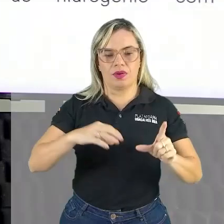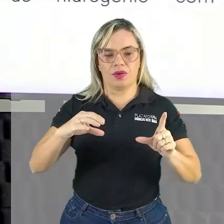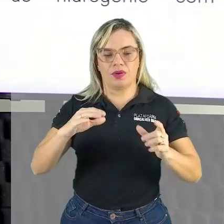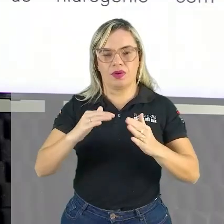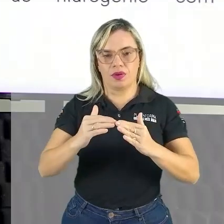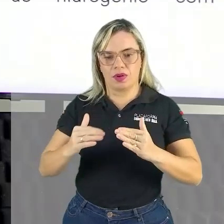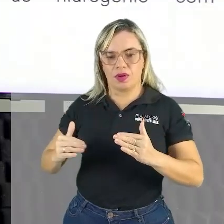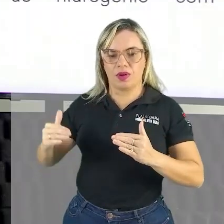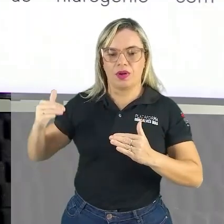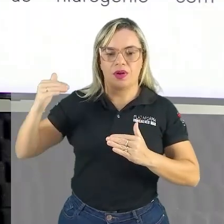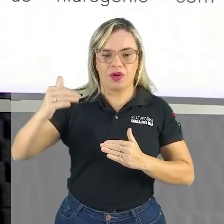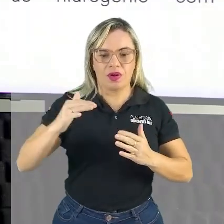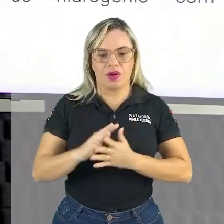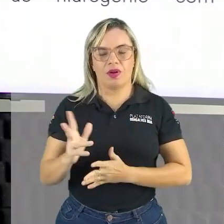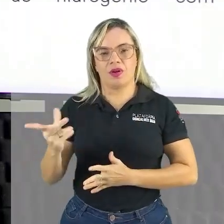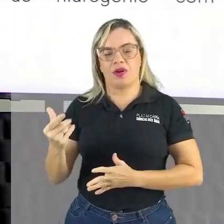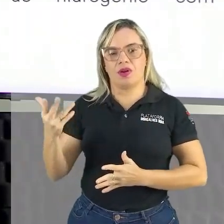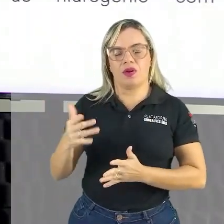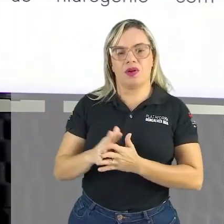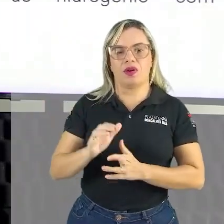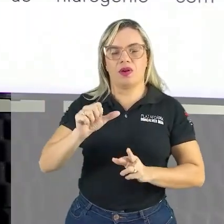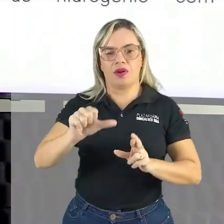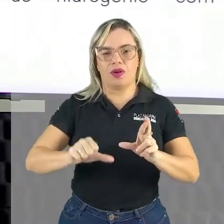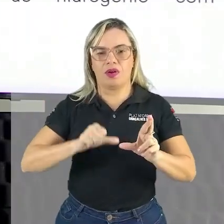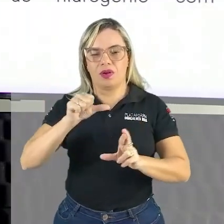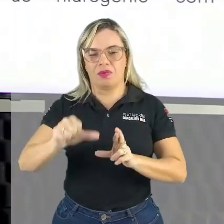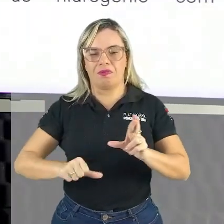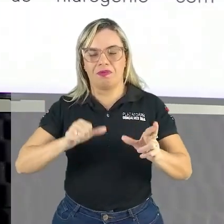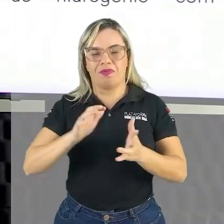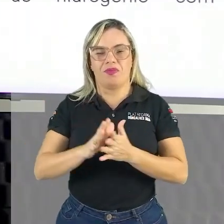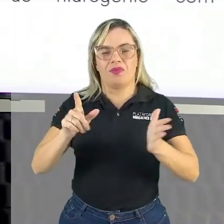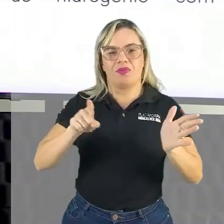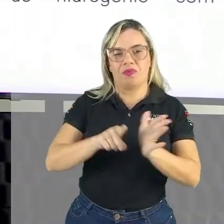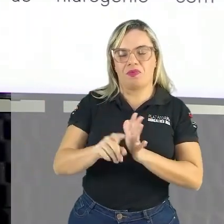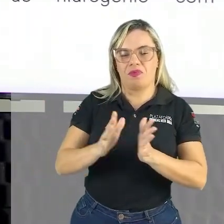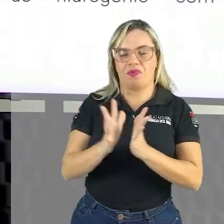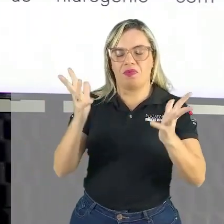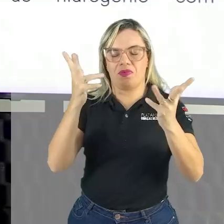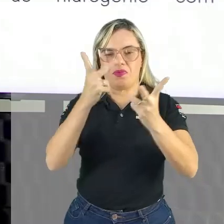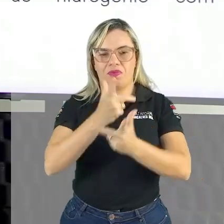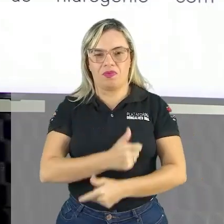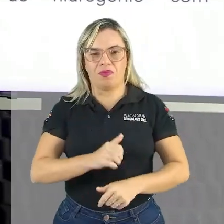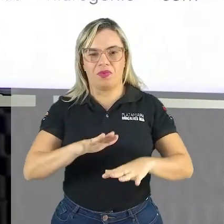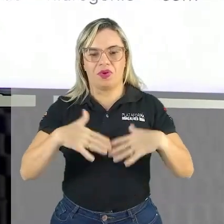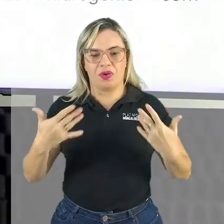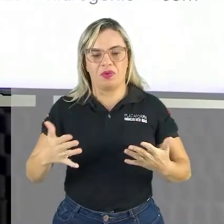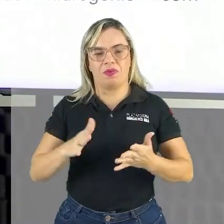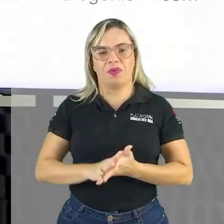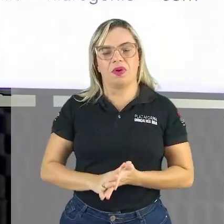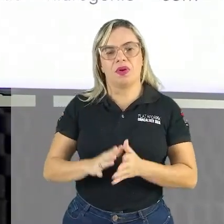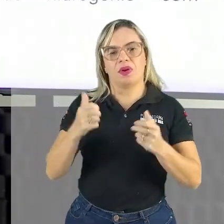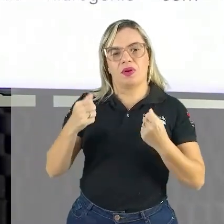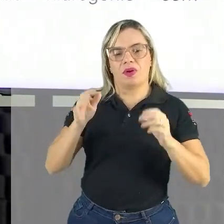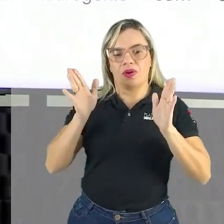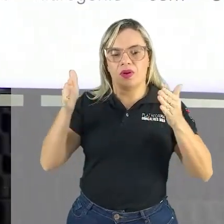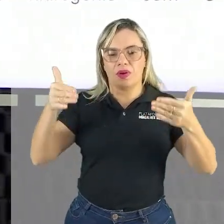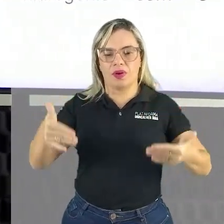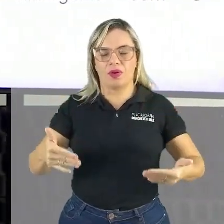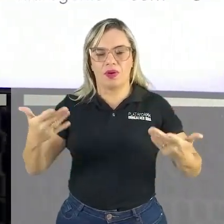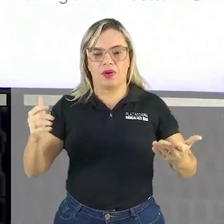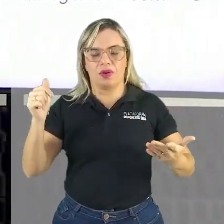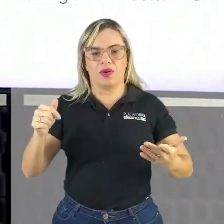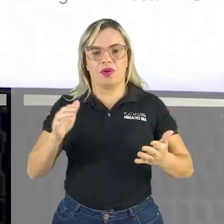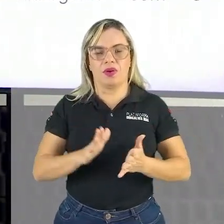velocidade da reação. Ei, cara, que questão maravilhosa. Exigiu muito, exigiu muito. Veio buscar